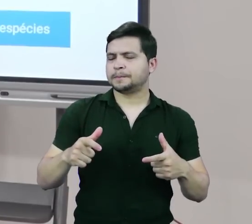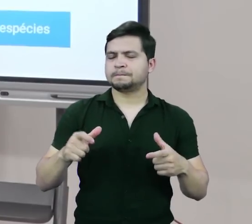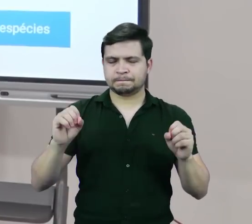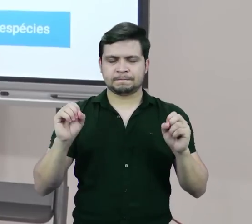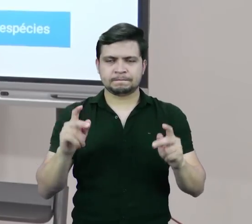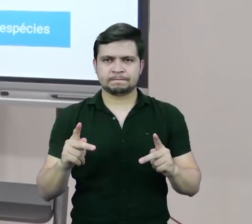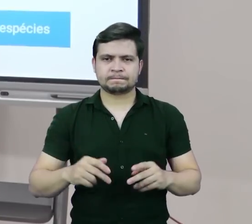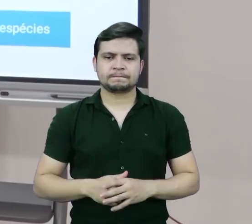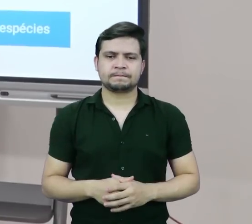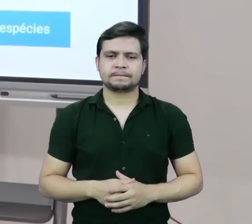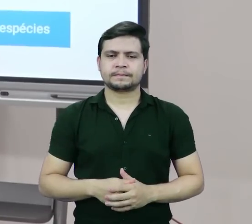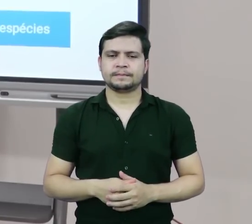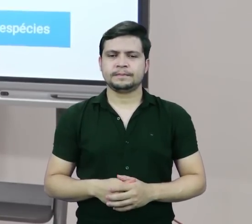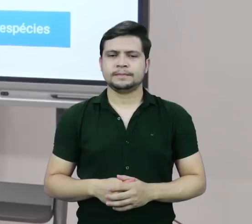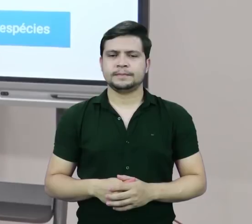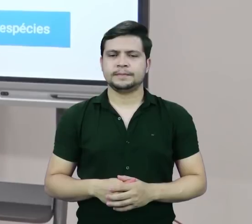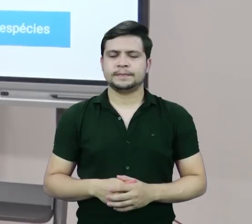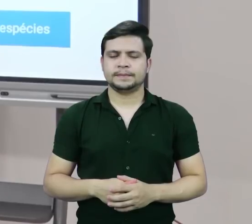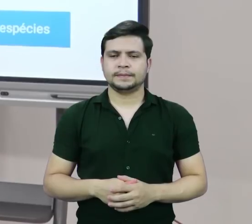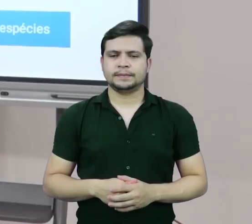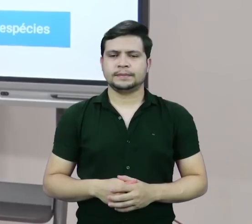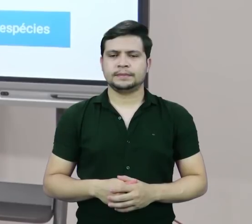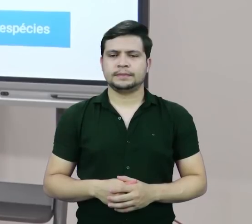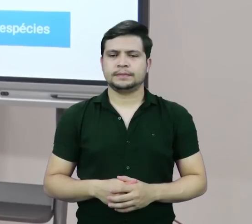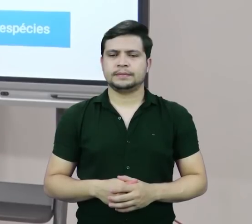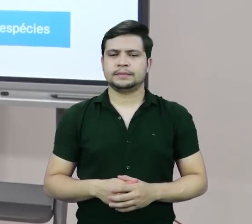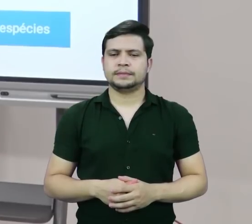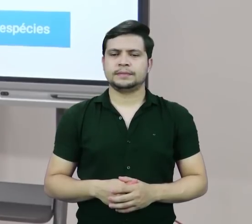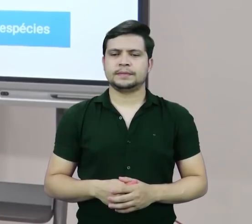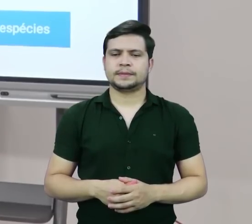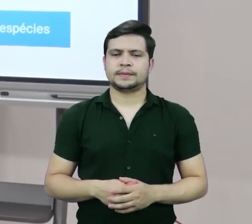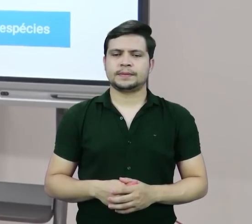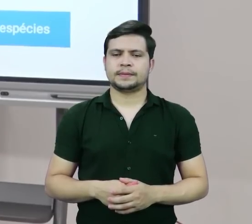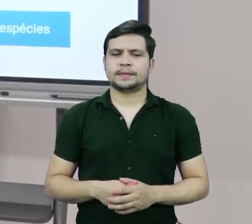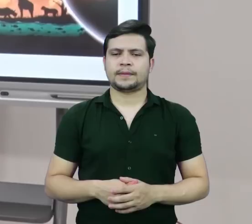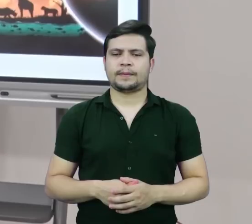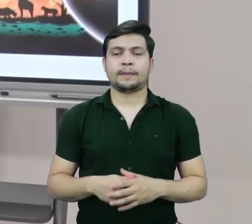as relações que essa espécie tem com outras espécies, né? Com outros seres vivos.